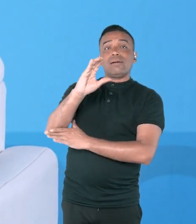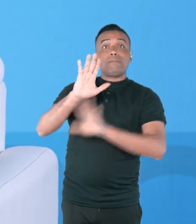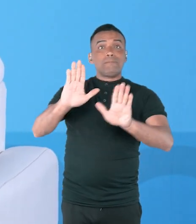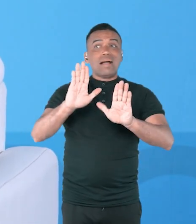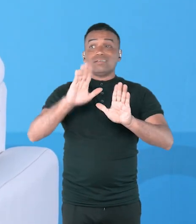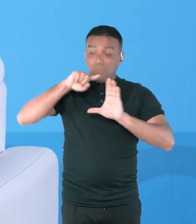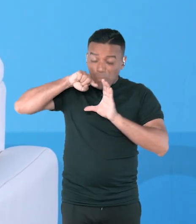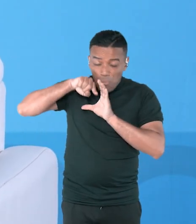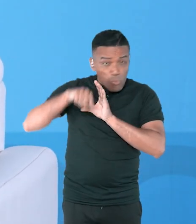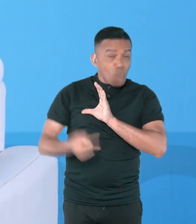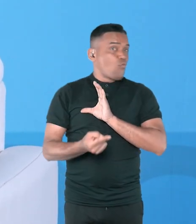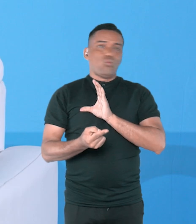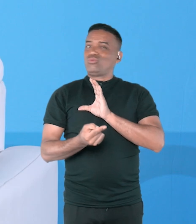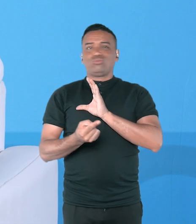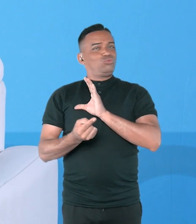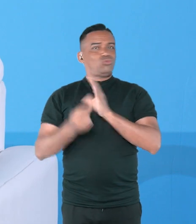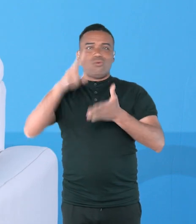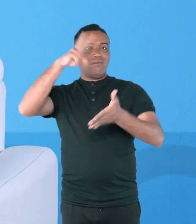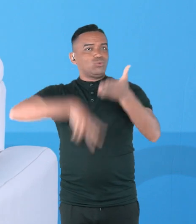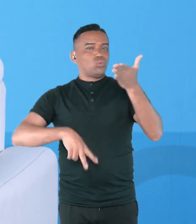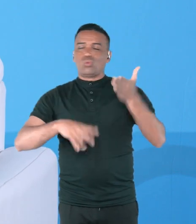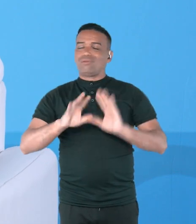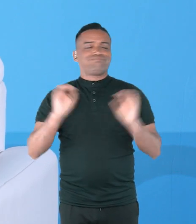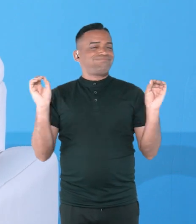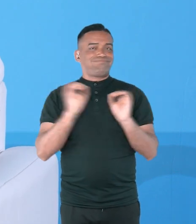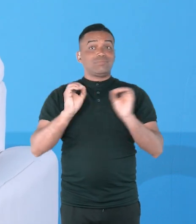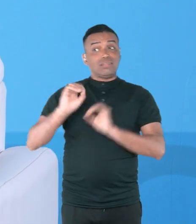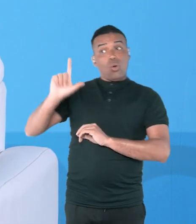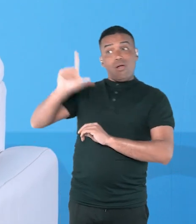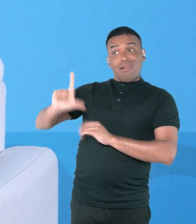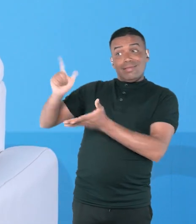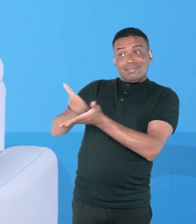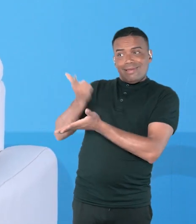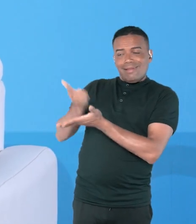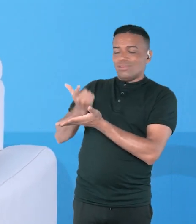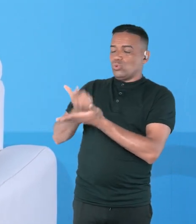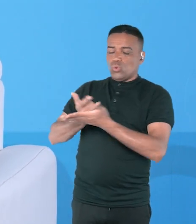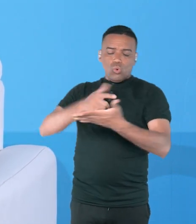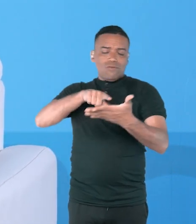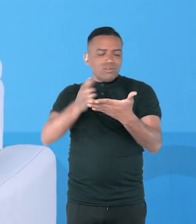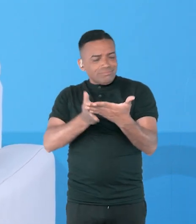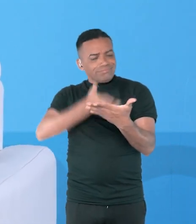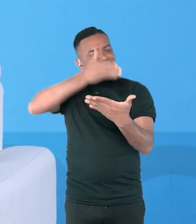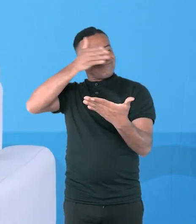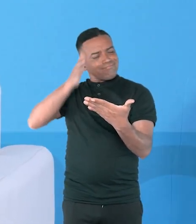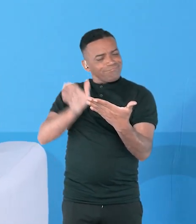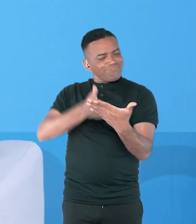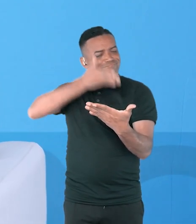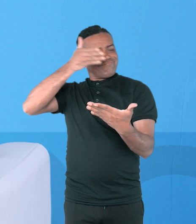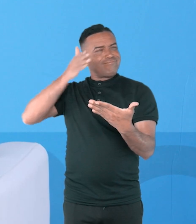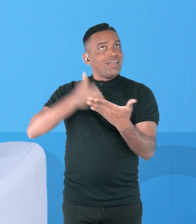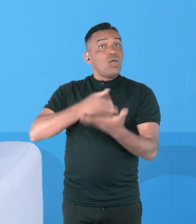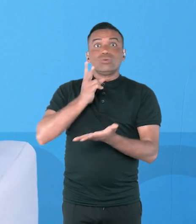Z. Só que a gente não mergulha mais. O que a literatura faz com a gente, né? De você estar lá lendo assim,